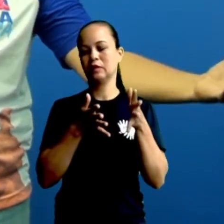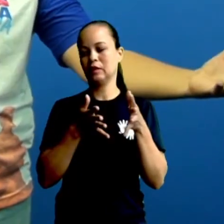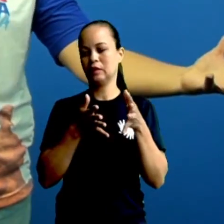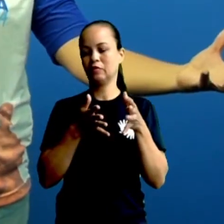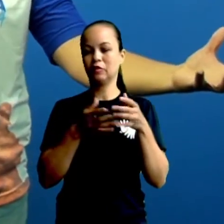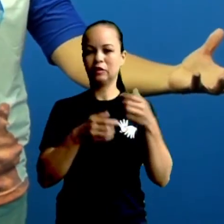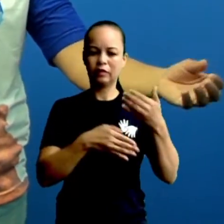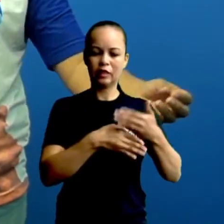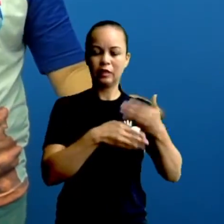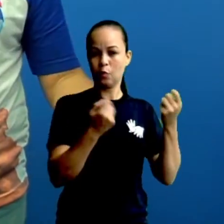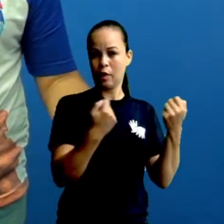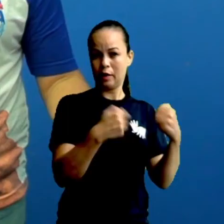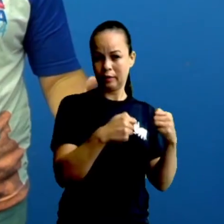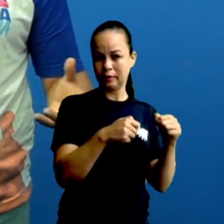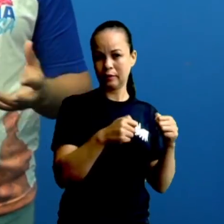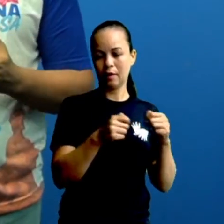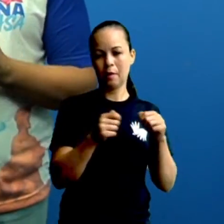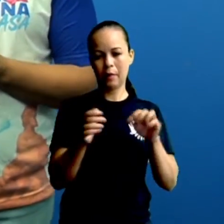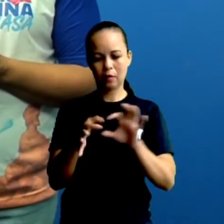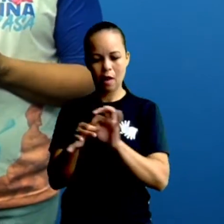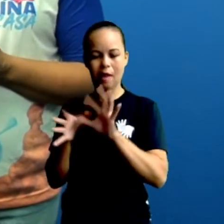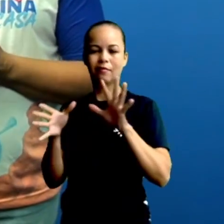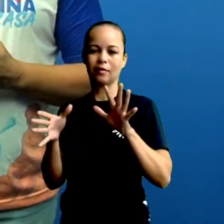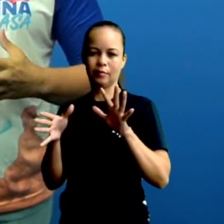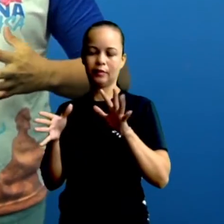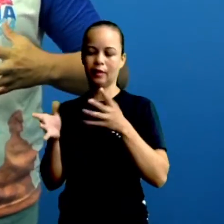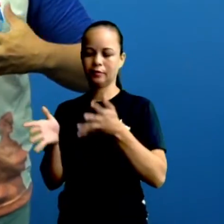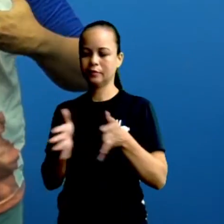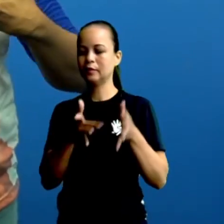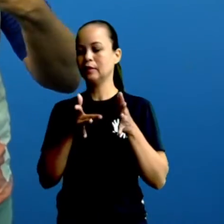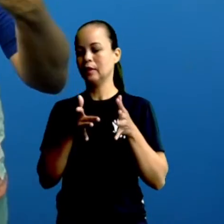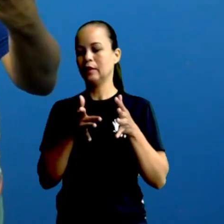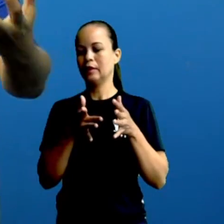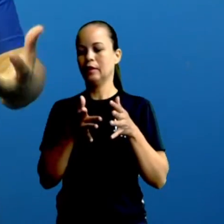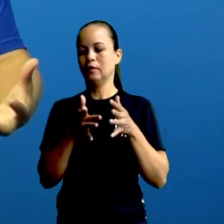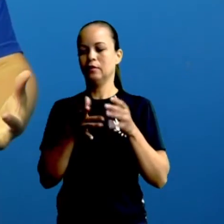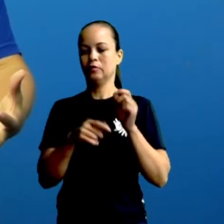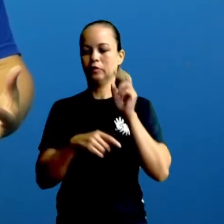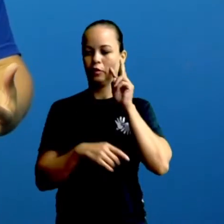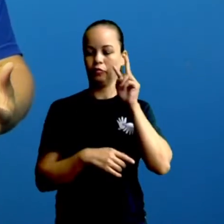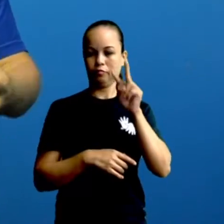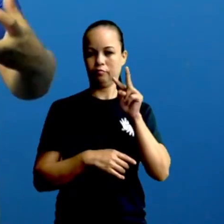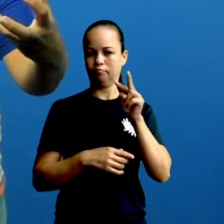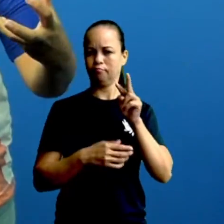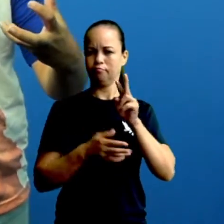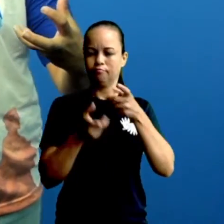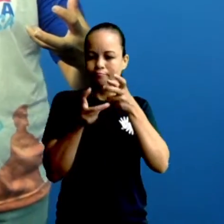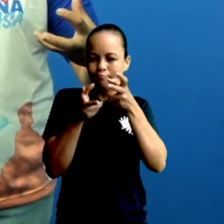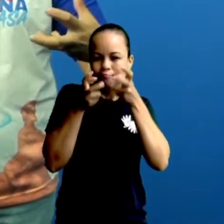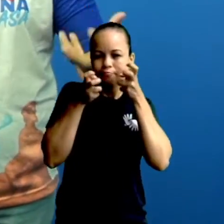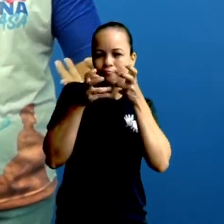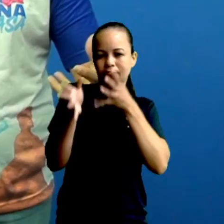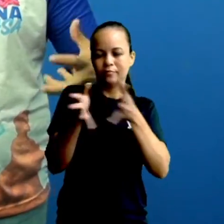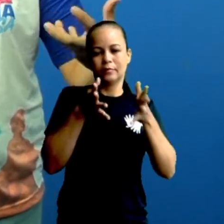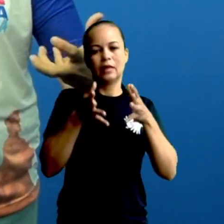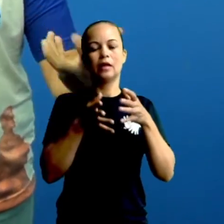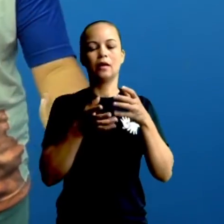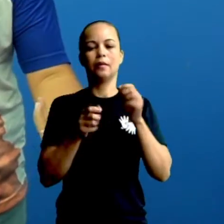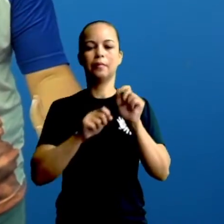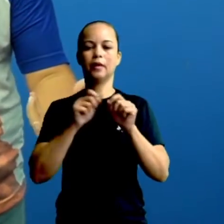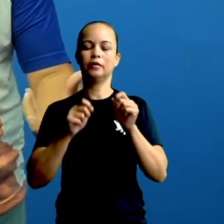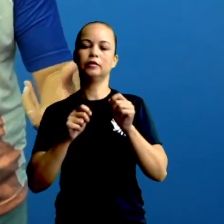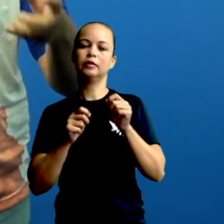do reino da necessidade para o reino da liberdade. Você ser alguém cada vez mais interessante e cada vez mais capaz de